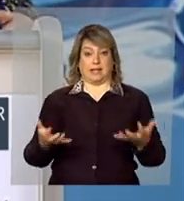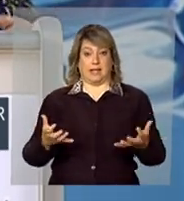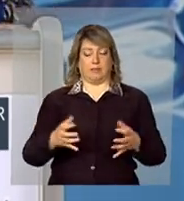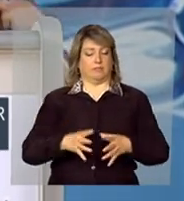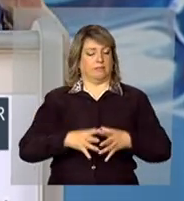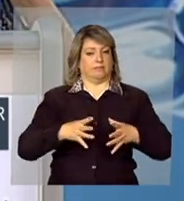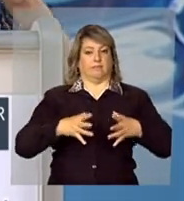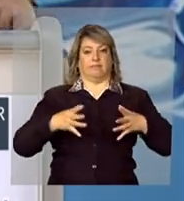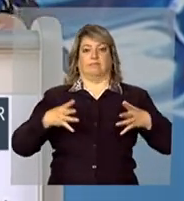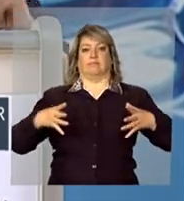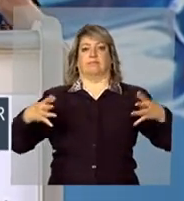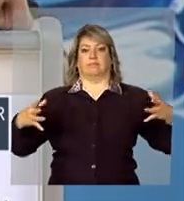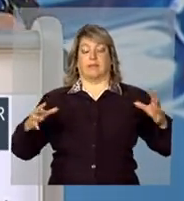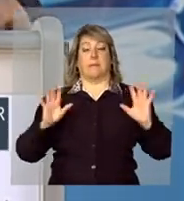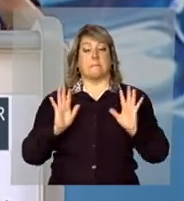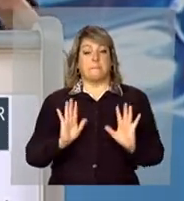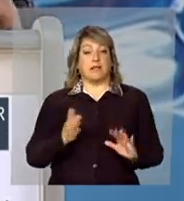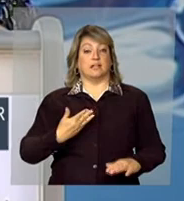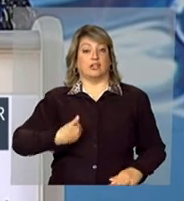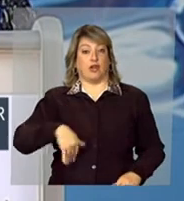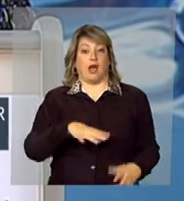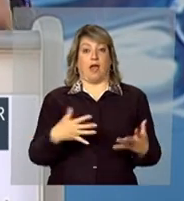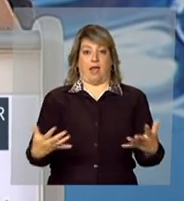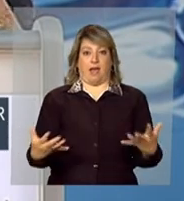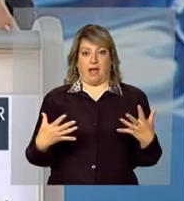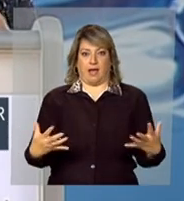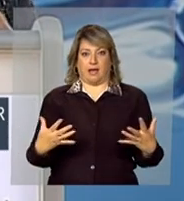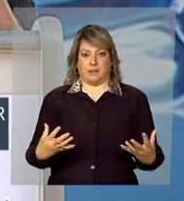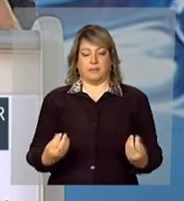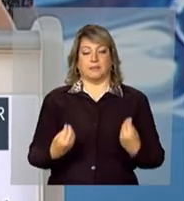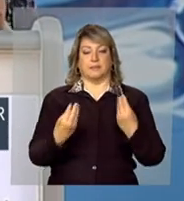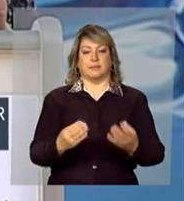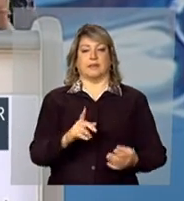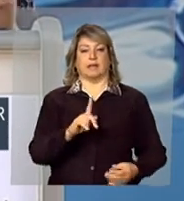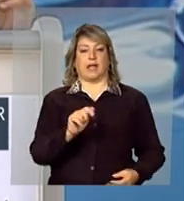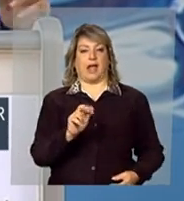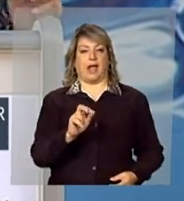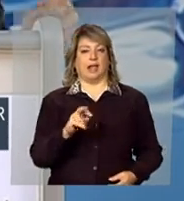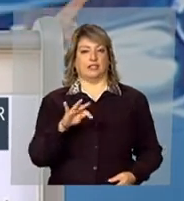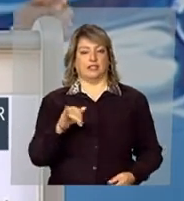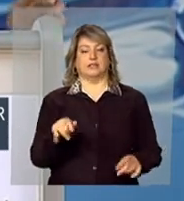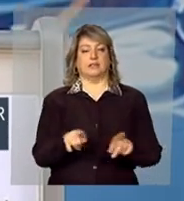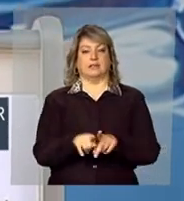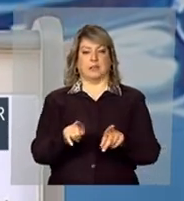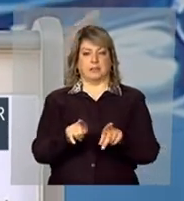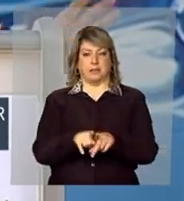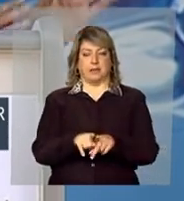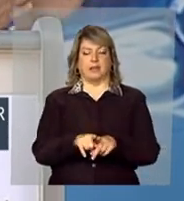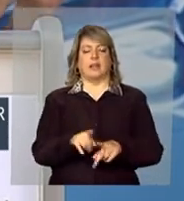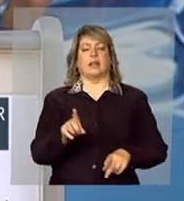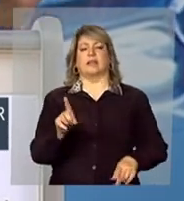crescer, mas queremos crescer garantindo também que não só